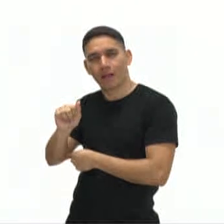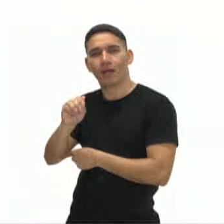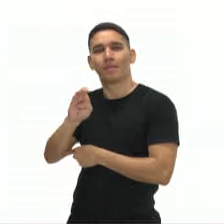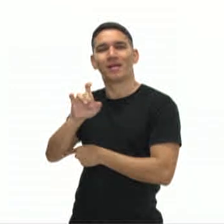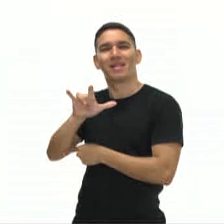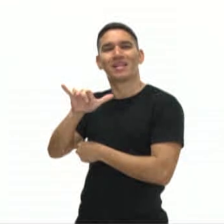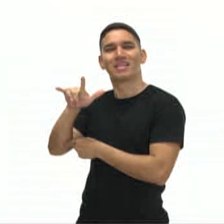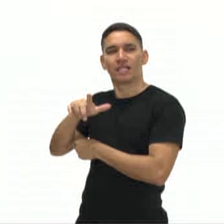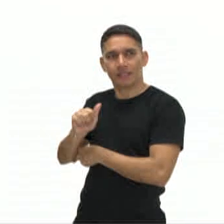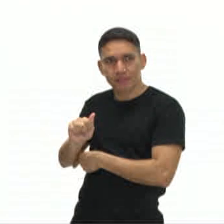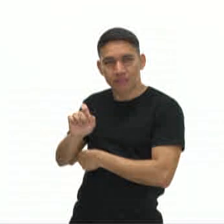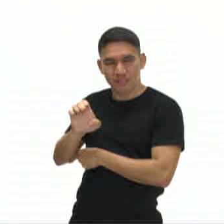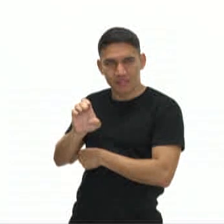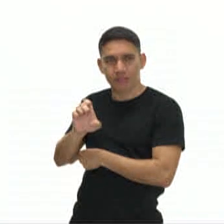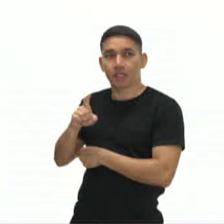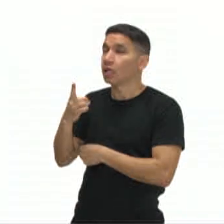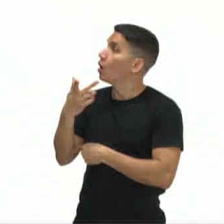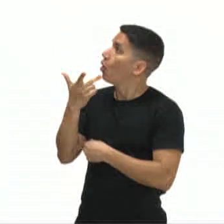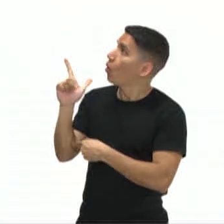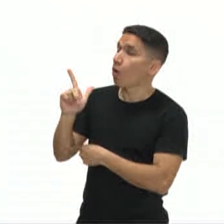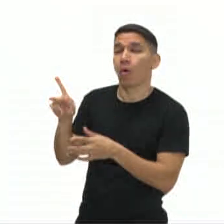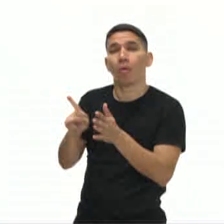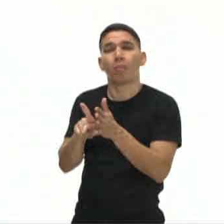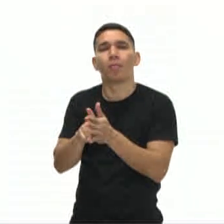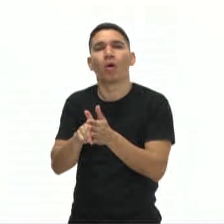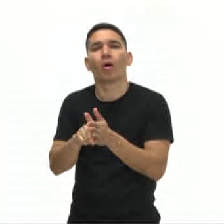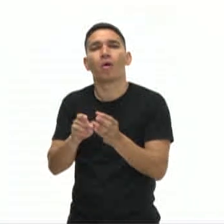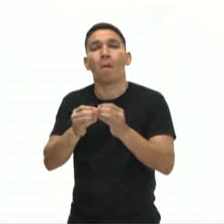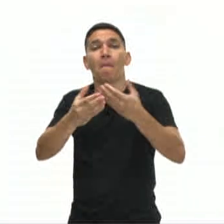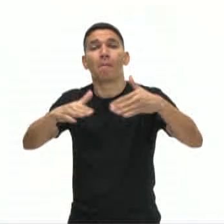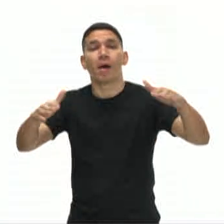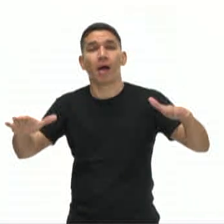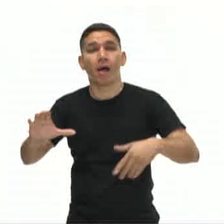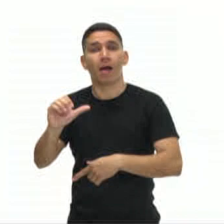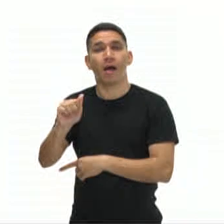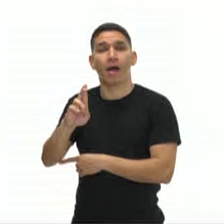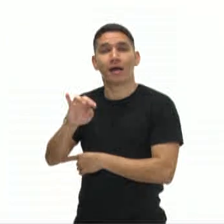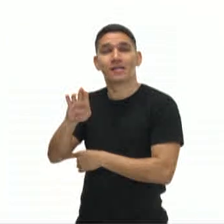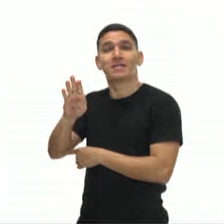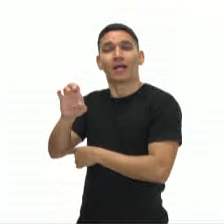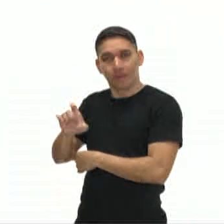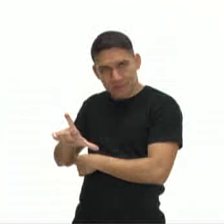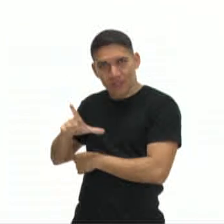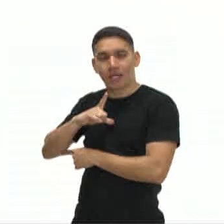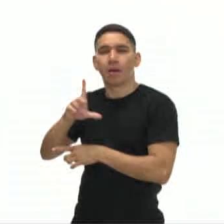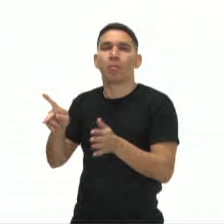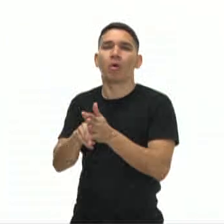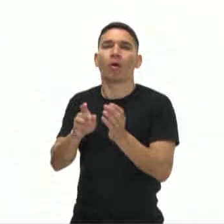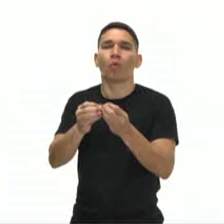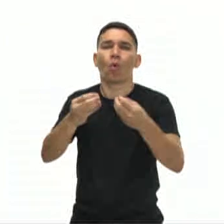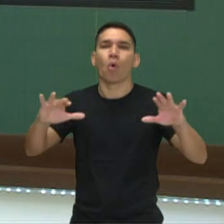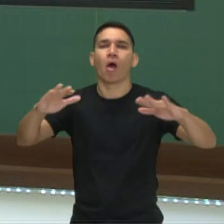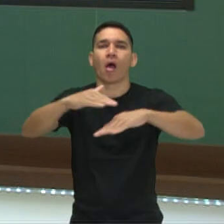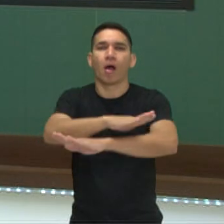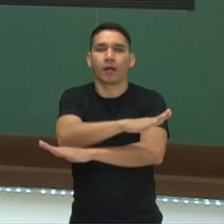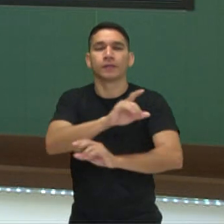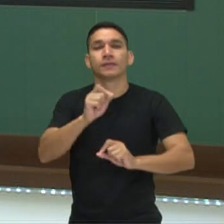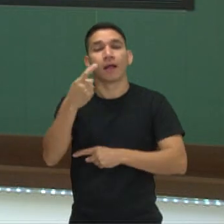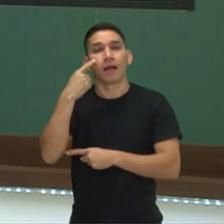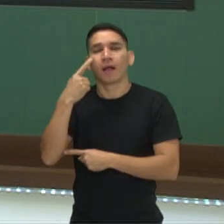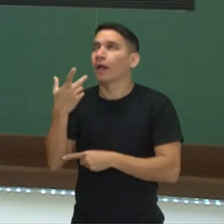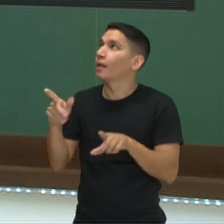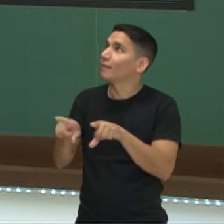banhado pelo Golfo do México, que é uma parte do Mar do Caribe, que por sua vez também é uma parte aí do Oceano Atlântico. E a oeste temos aí o